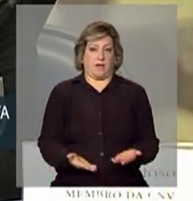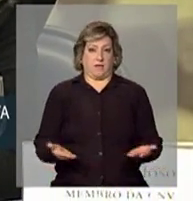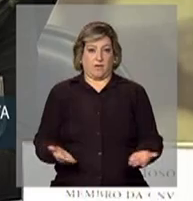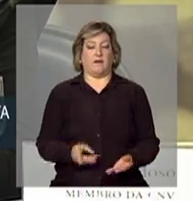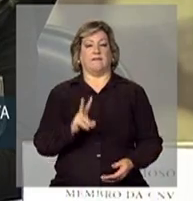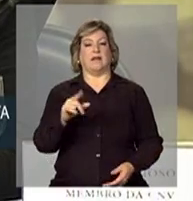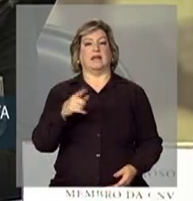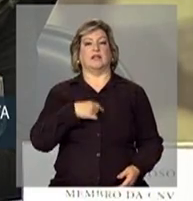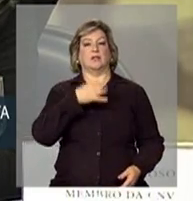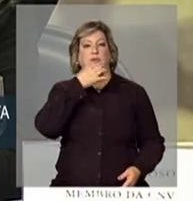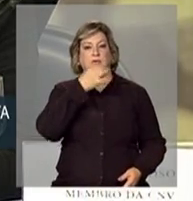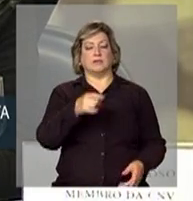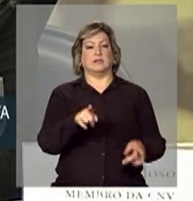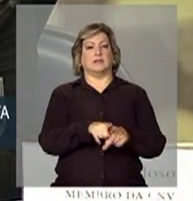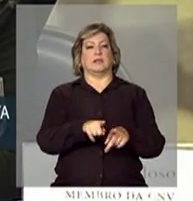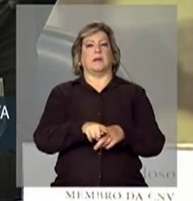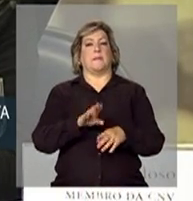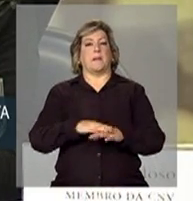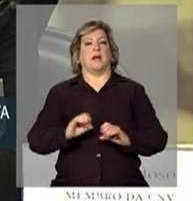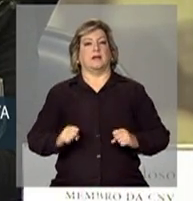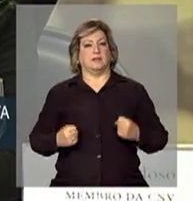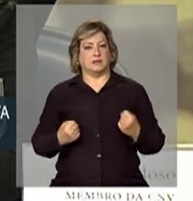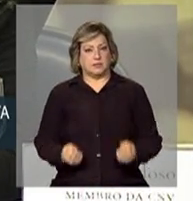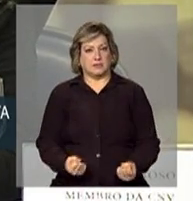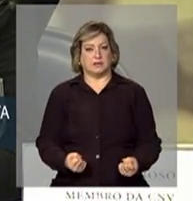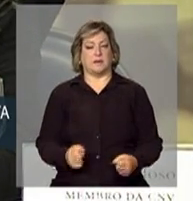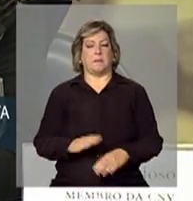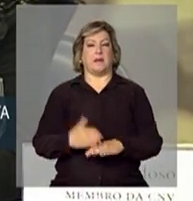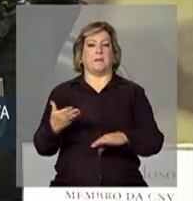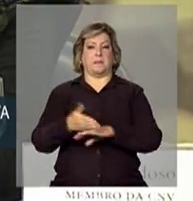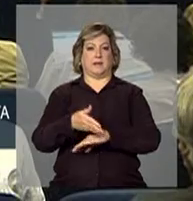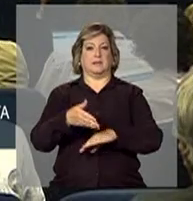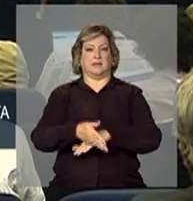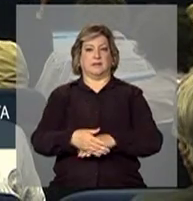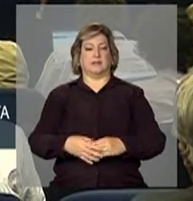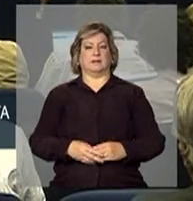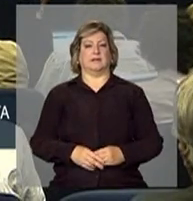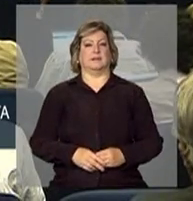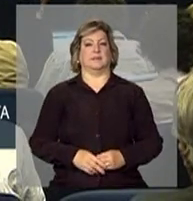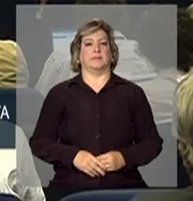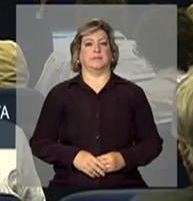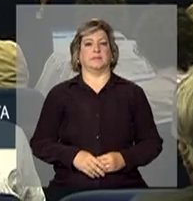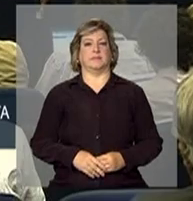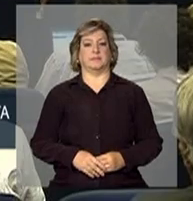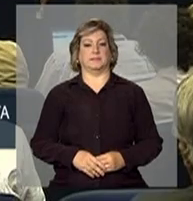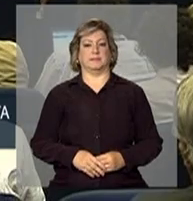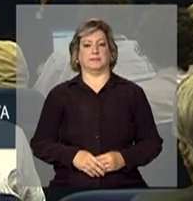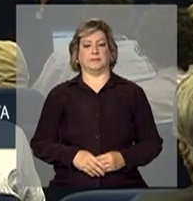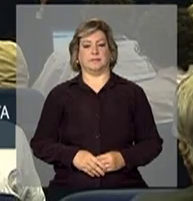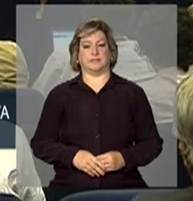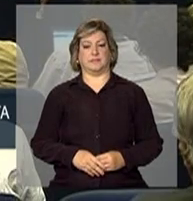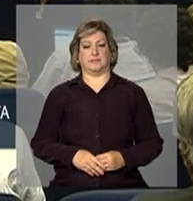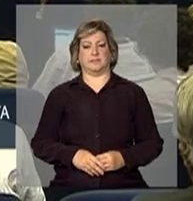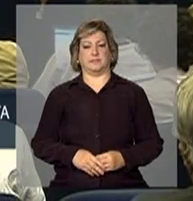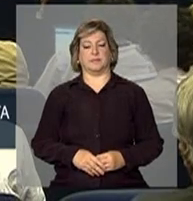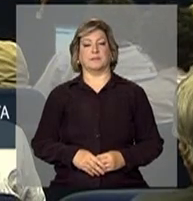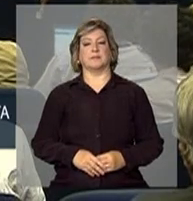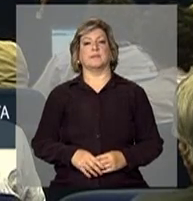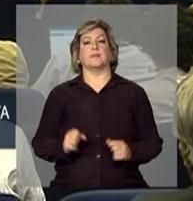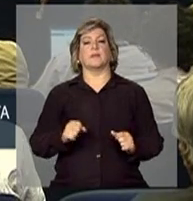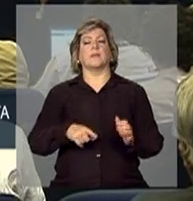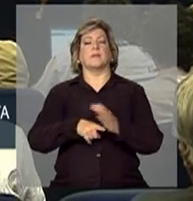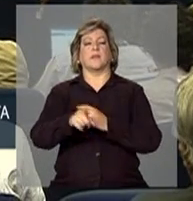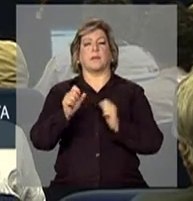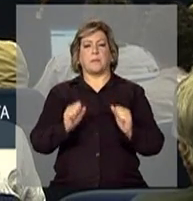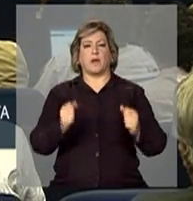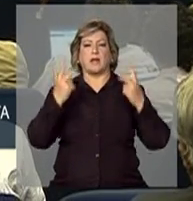mais engajamento e mais participação. Agora, o companheiro companheiro Chico Alencar, pode ficar tranquilo que a companheira